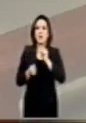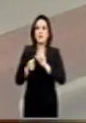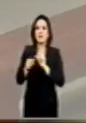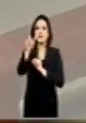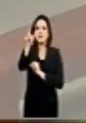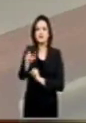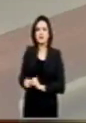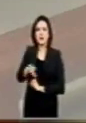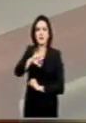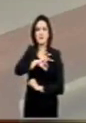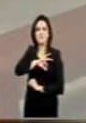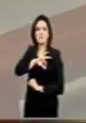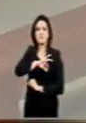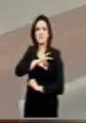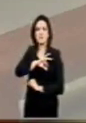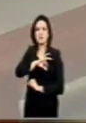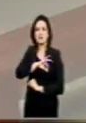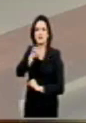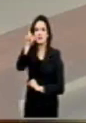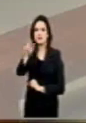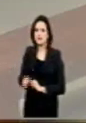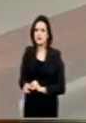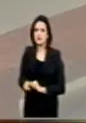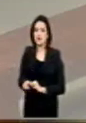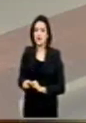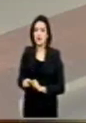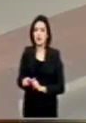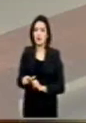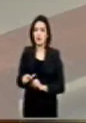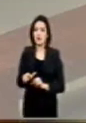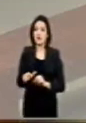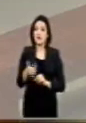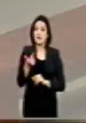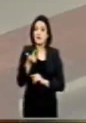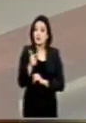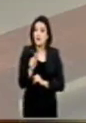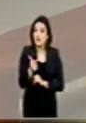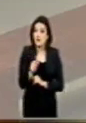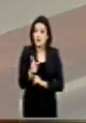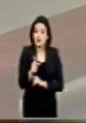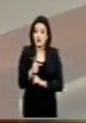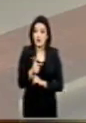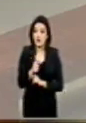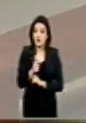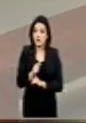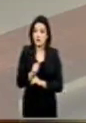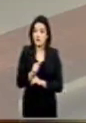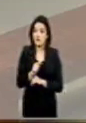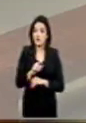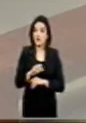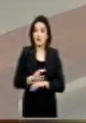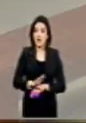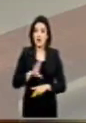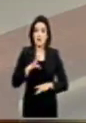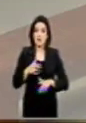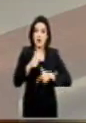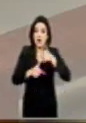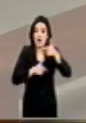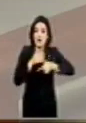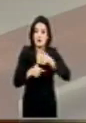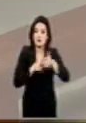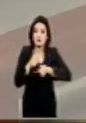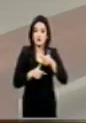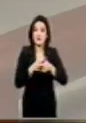nenhum momento possuíram conduta, a conduta que é do Estado. Eles estavam representando o Estado a